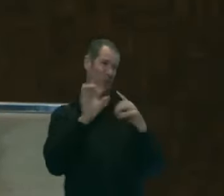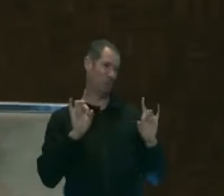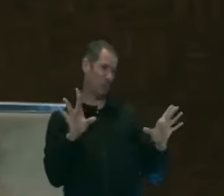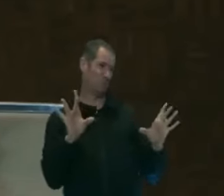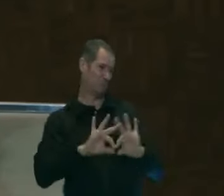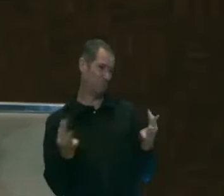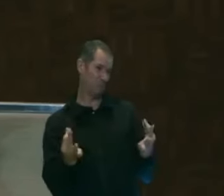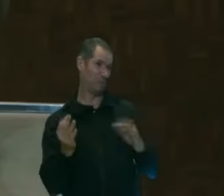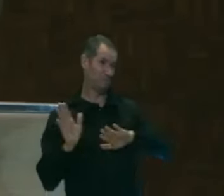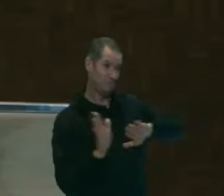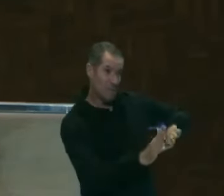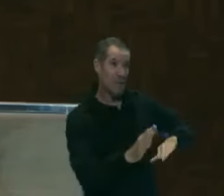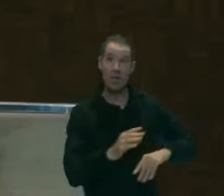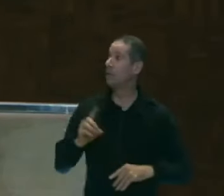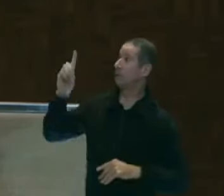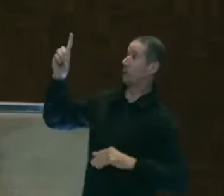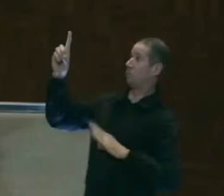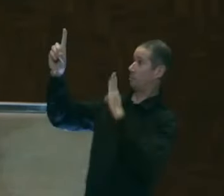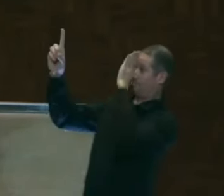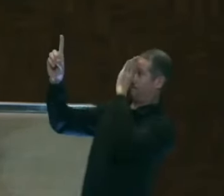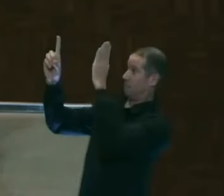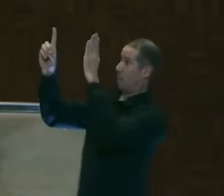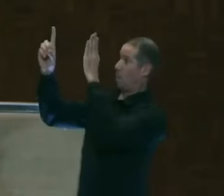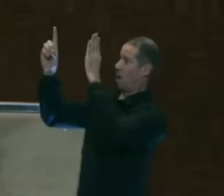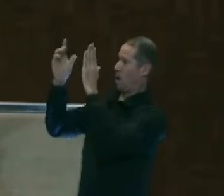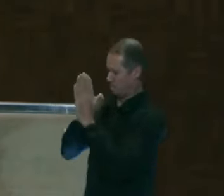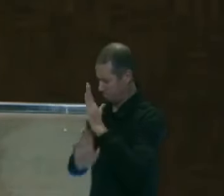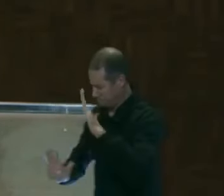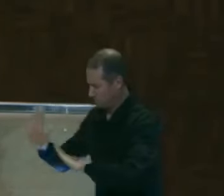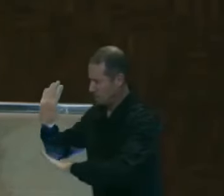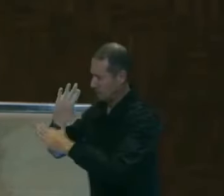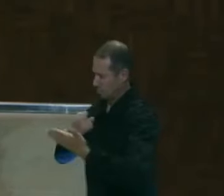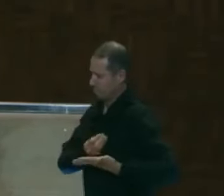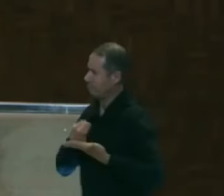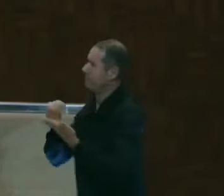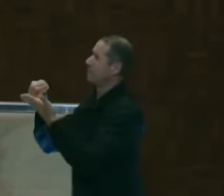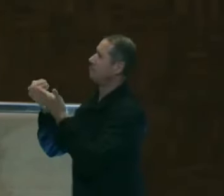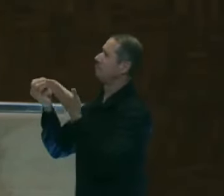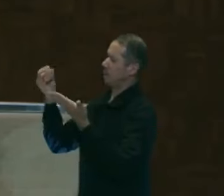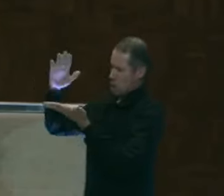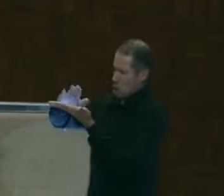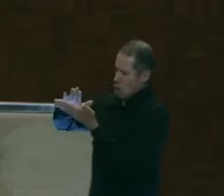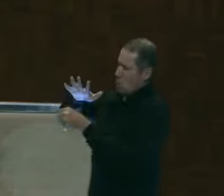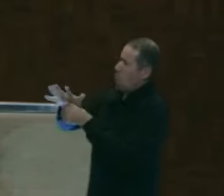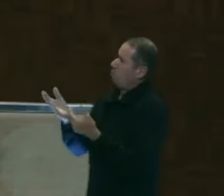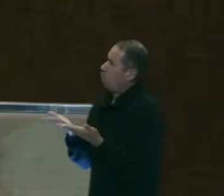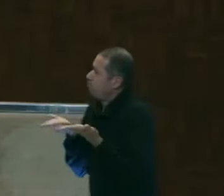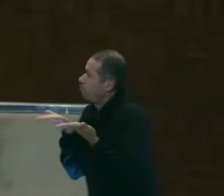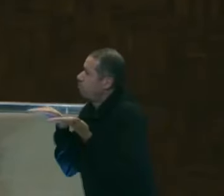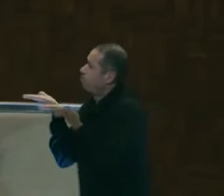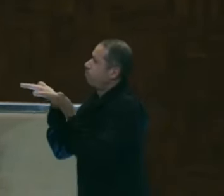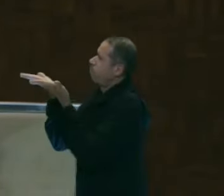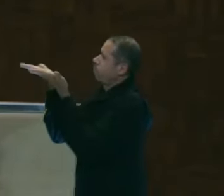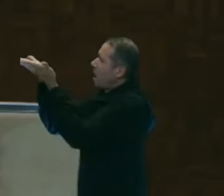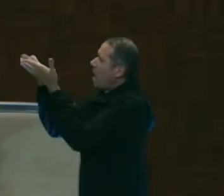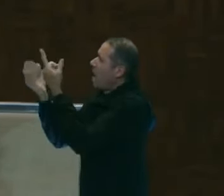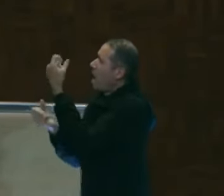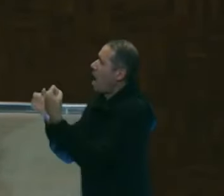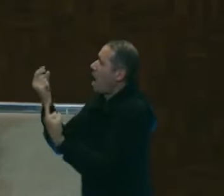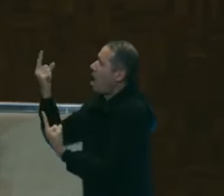Quando Deus é o centro, eu entrego a minha adoração. Eu venho com as mãos cheias, eu ofereço